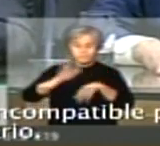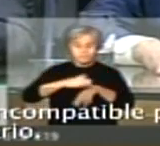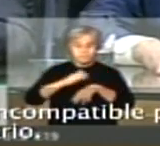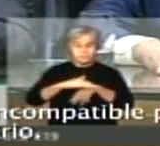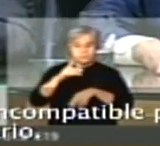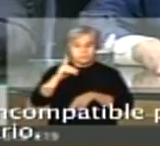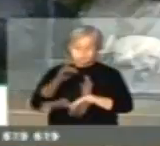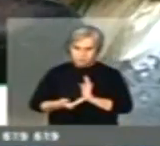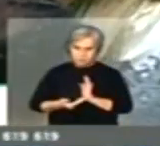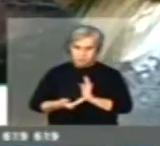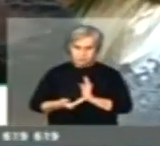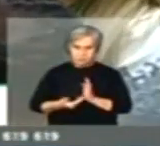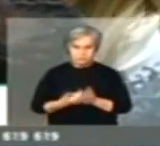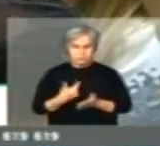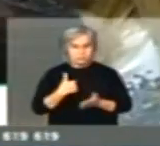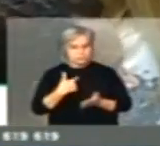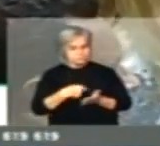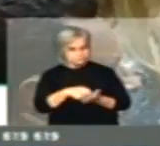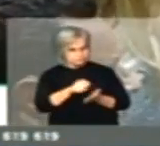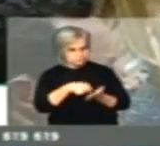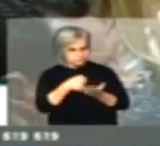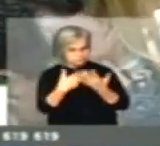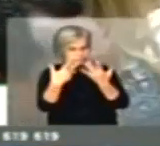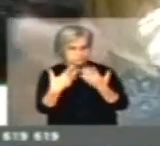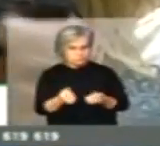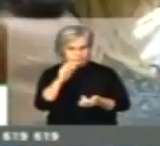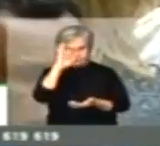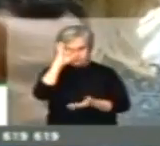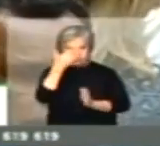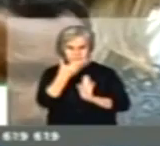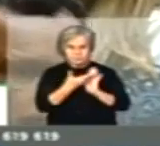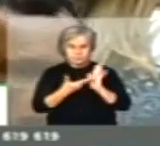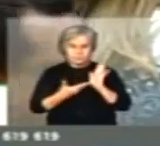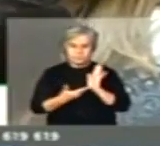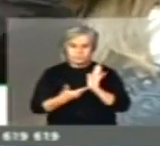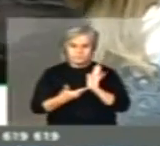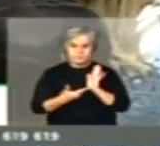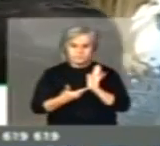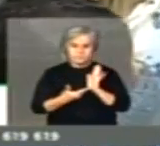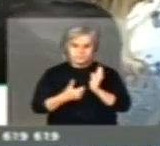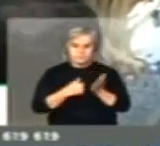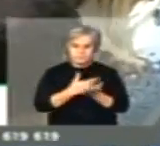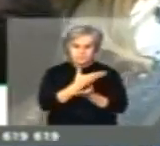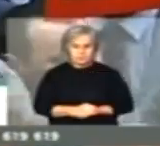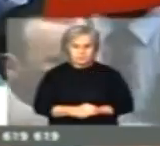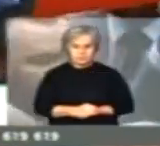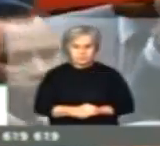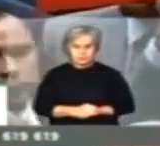decoro parlamentar. Era promulgada a resolução. É isso aqui?